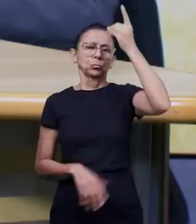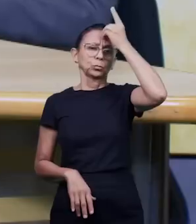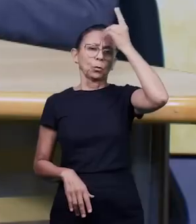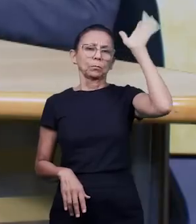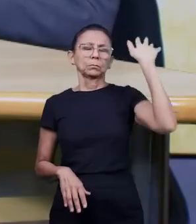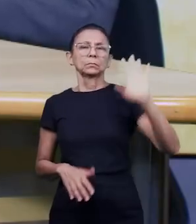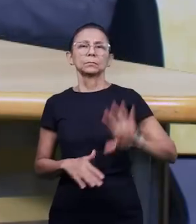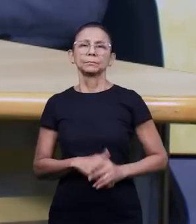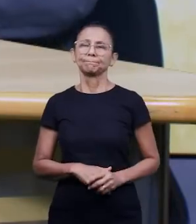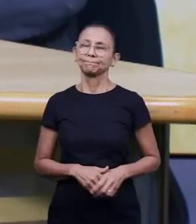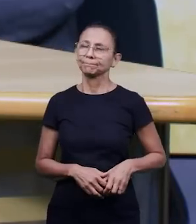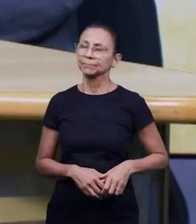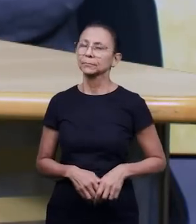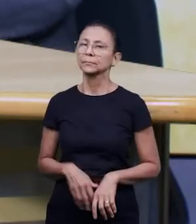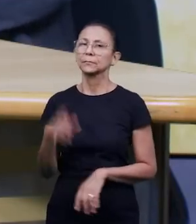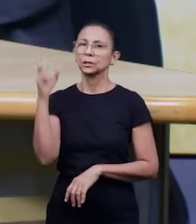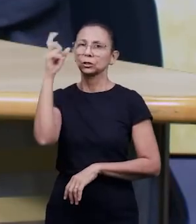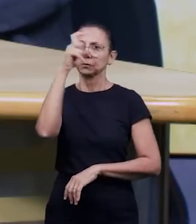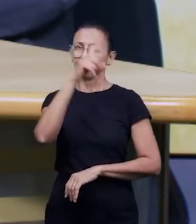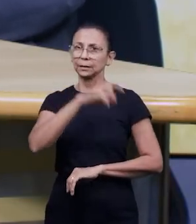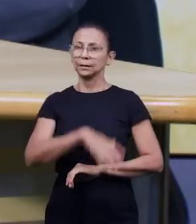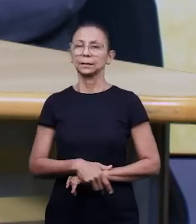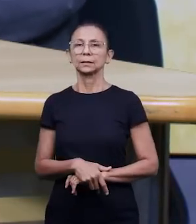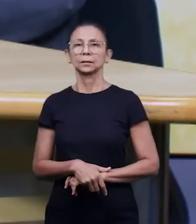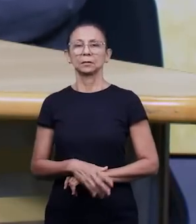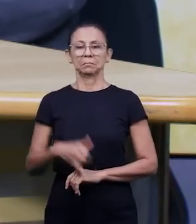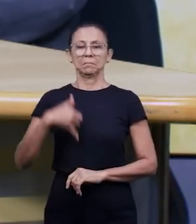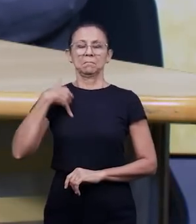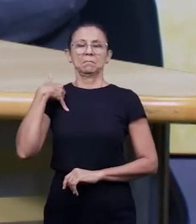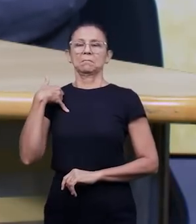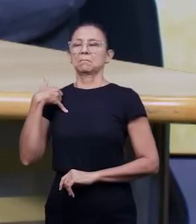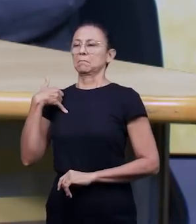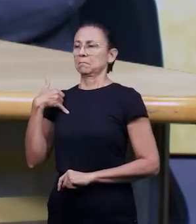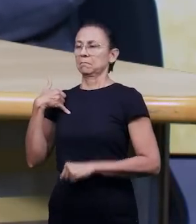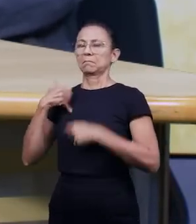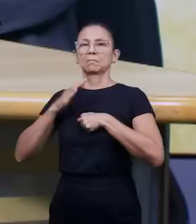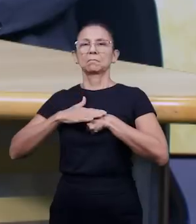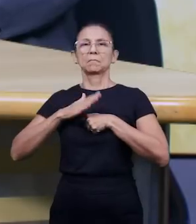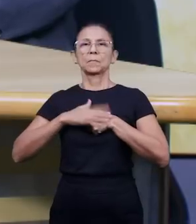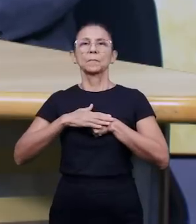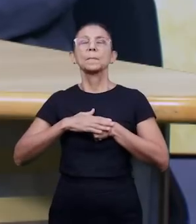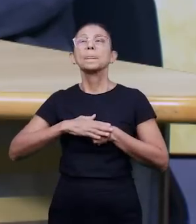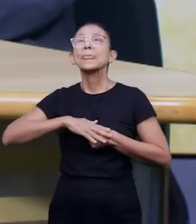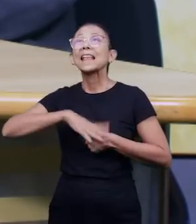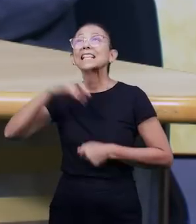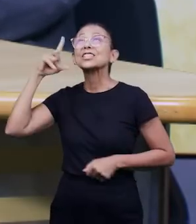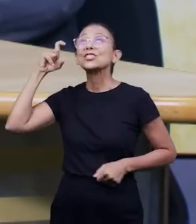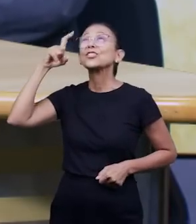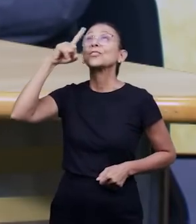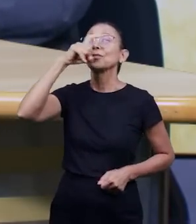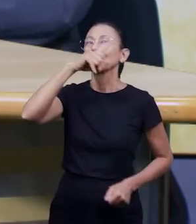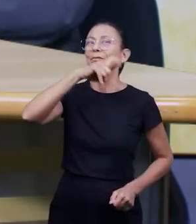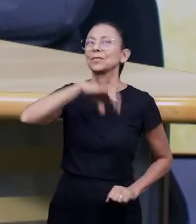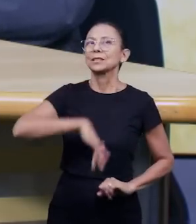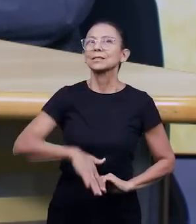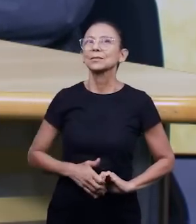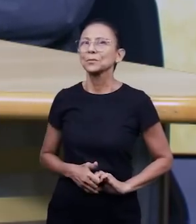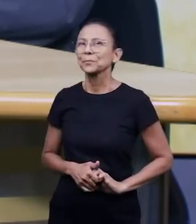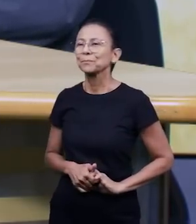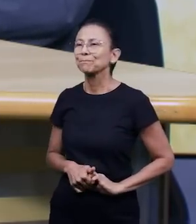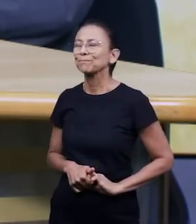pastor, de tudo, rapaz. Isso é um absurdo. Aí que você vê a tragédia no casamento de uma filha, de um filho. Por